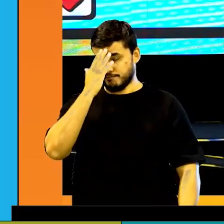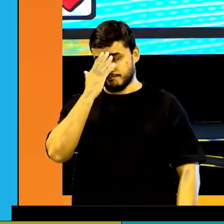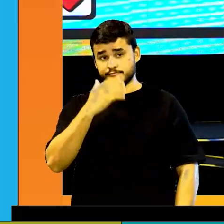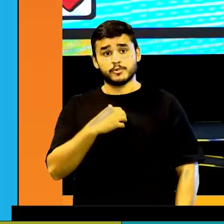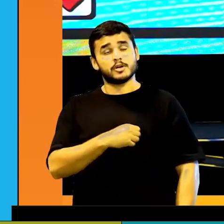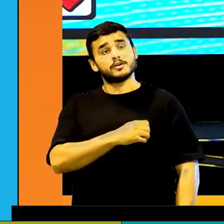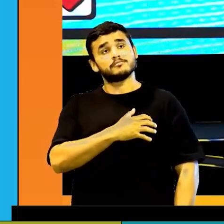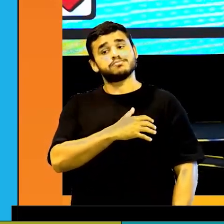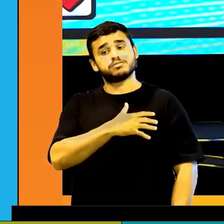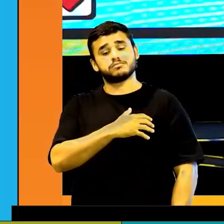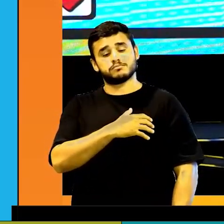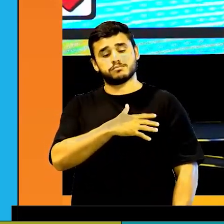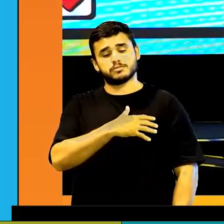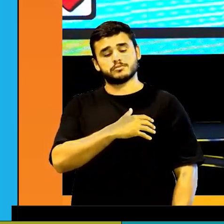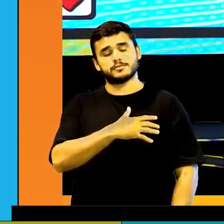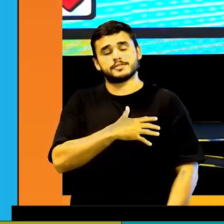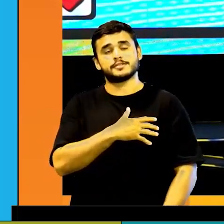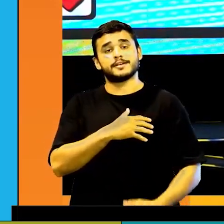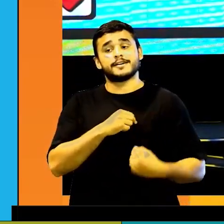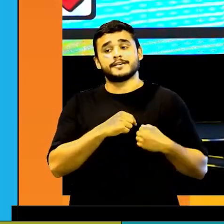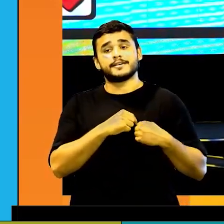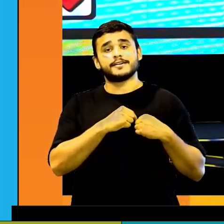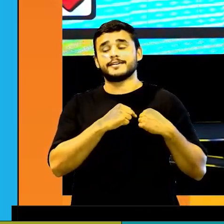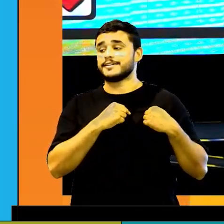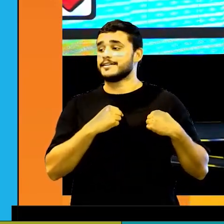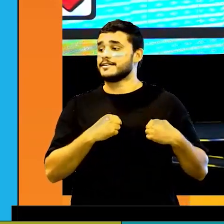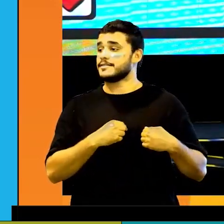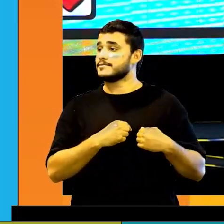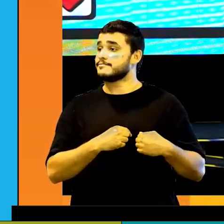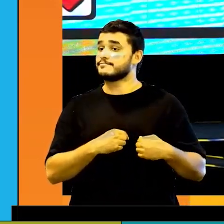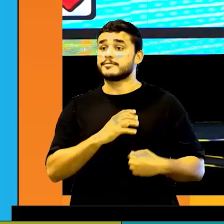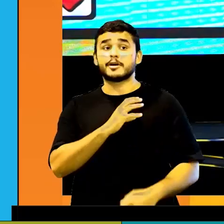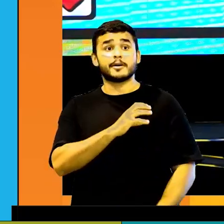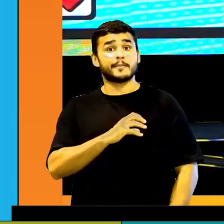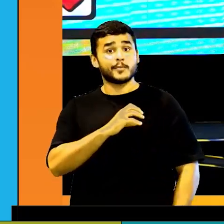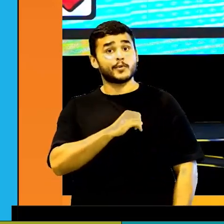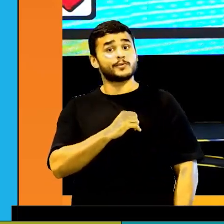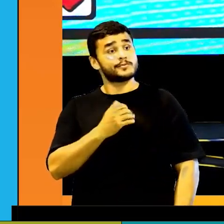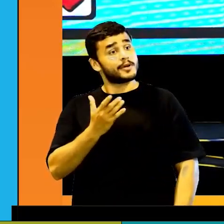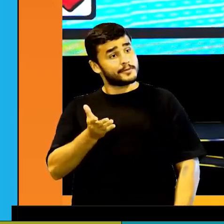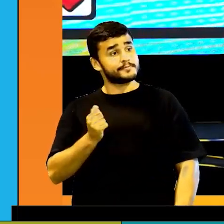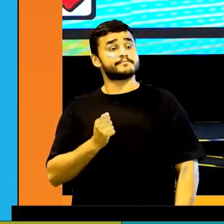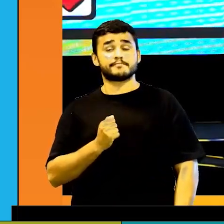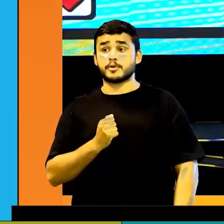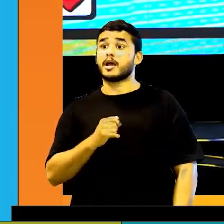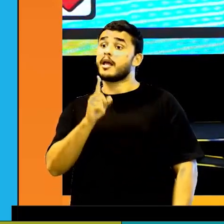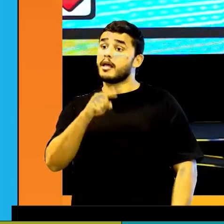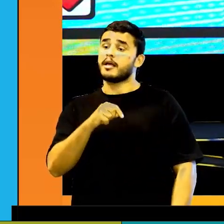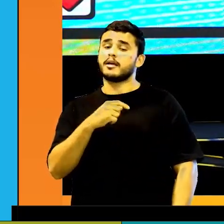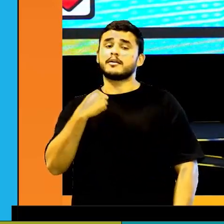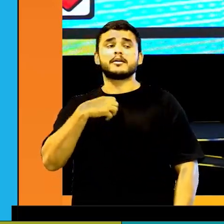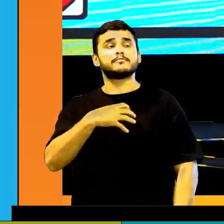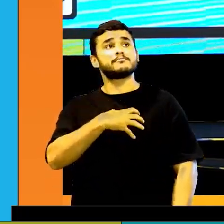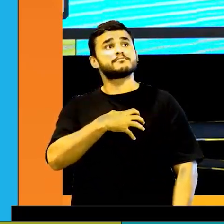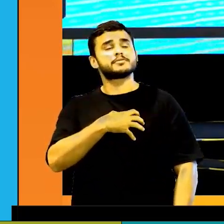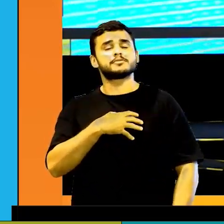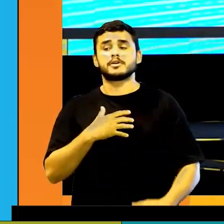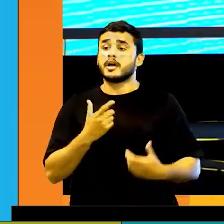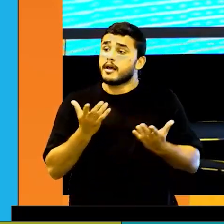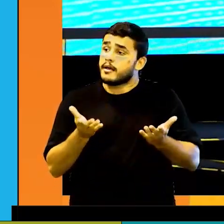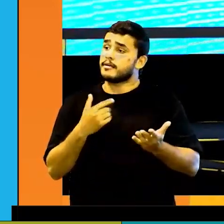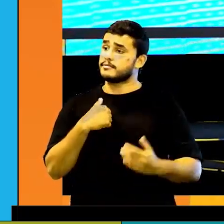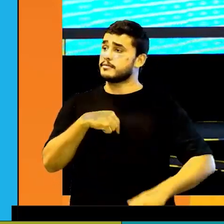coração palpitando, o coração pulsa, a pulsação da gente, né? É o coração do